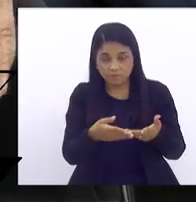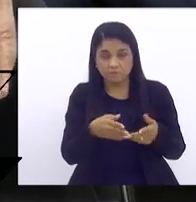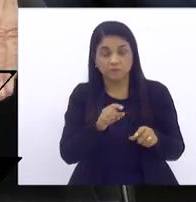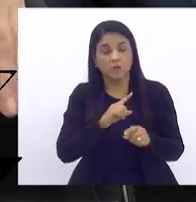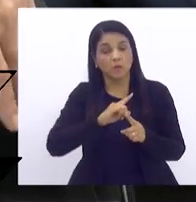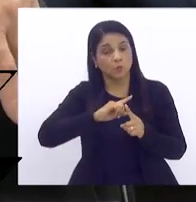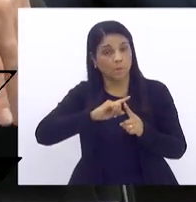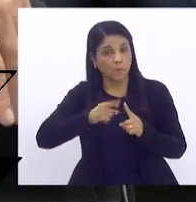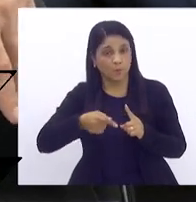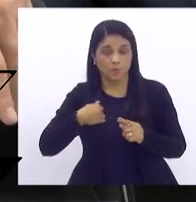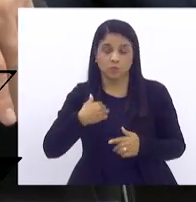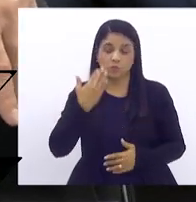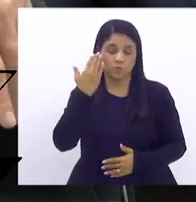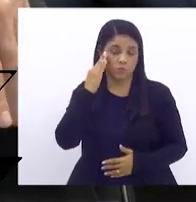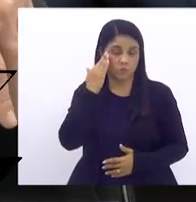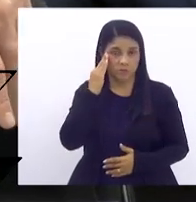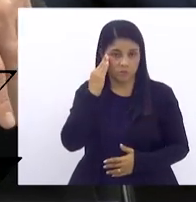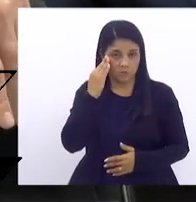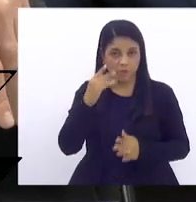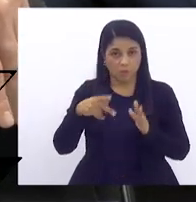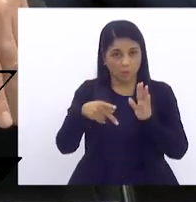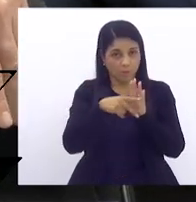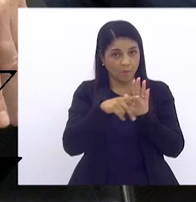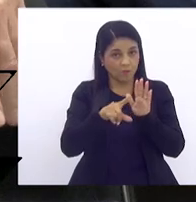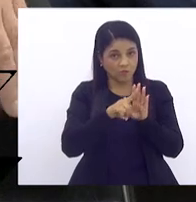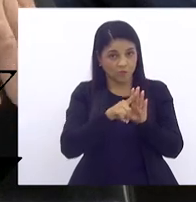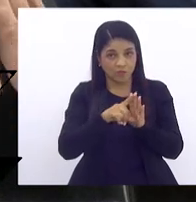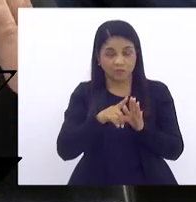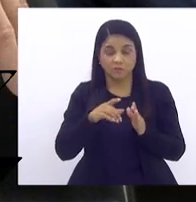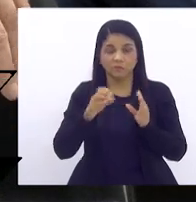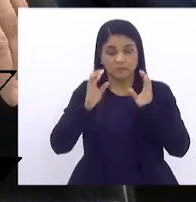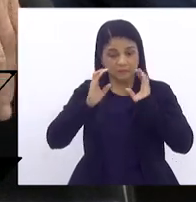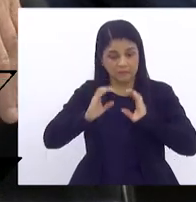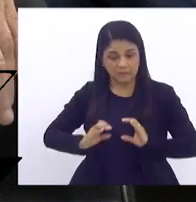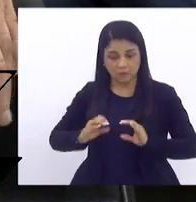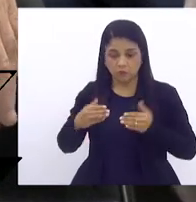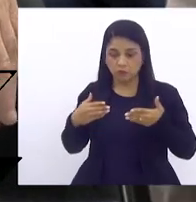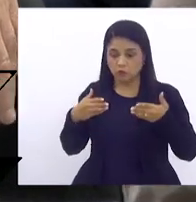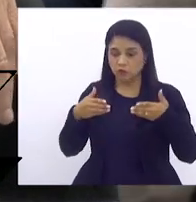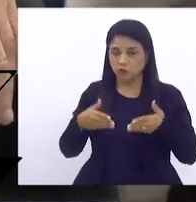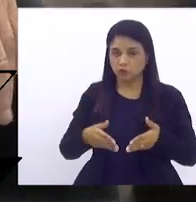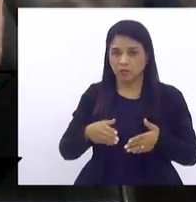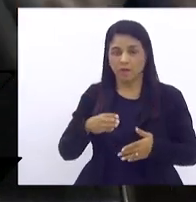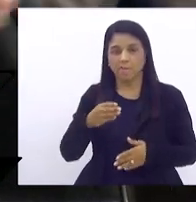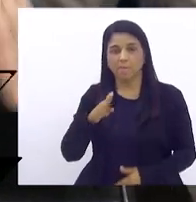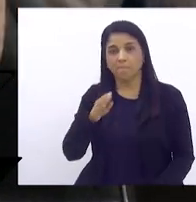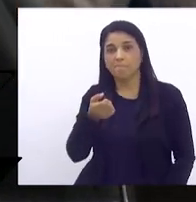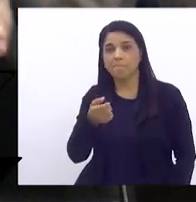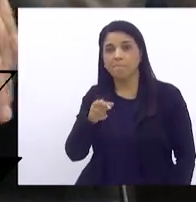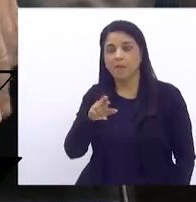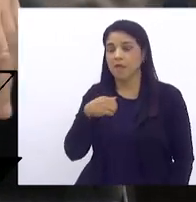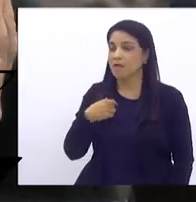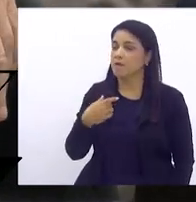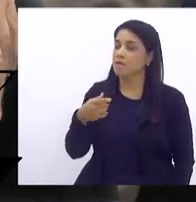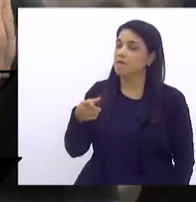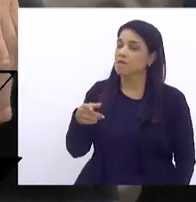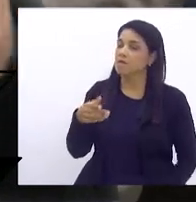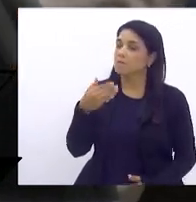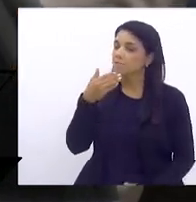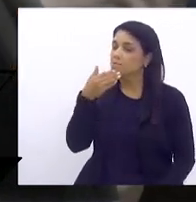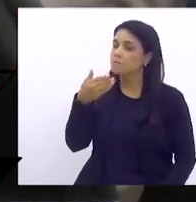meu entendimento, pelo projeto, o cidadão chegar lá no bar e pedir assim, me dá uma